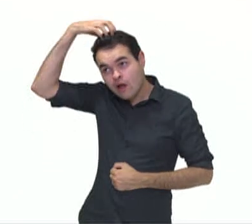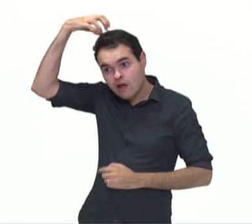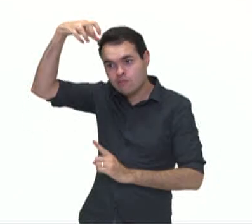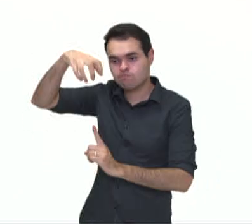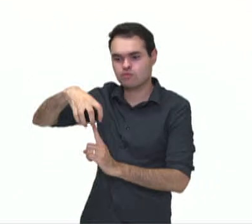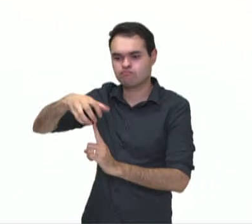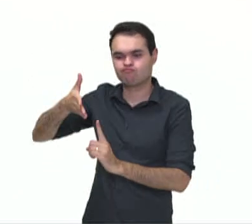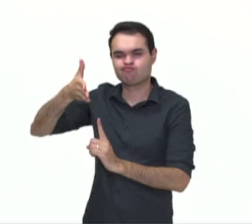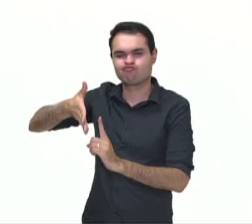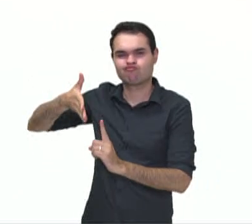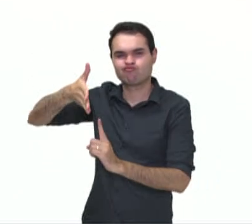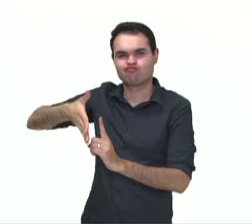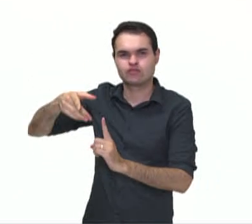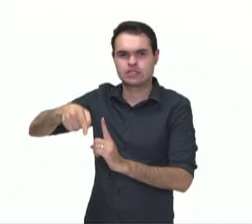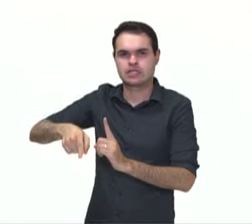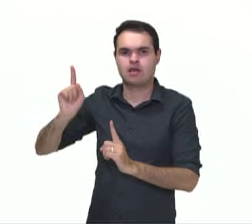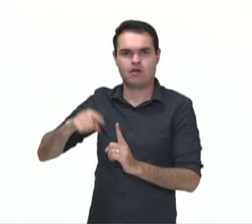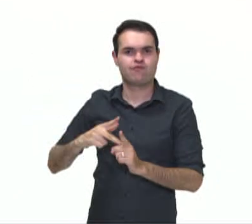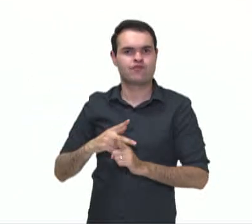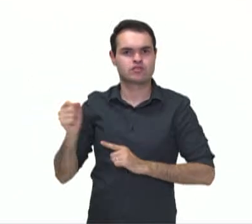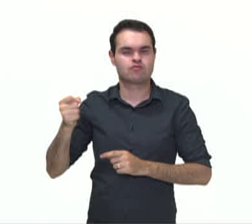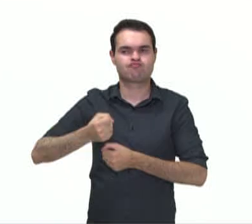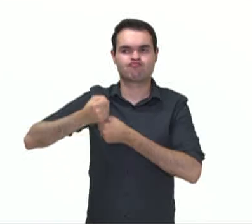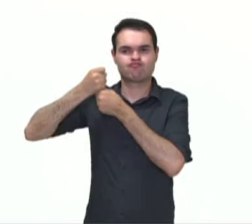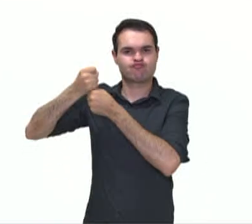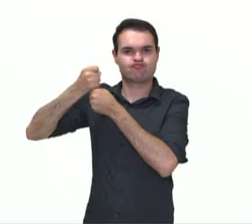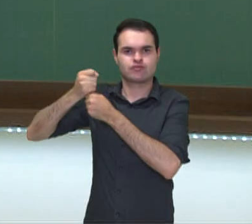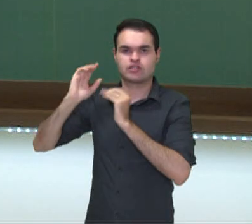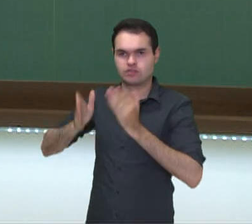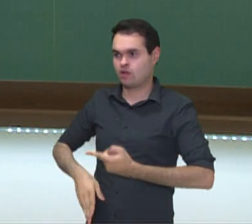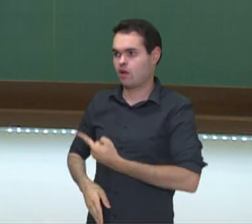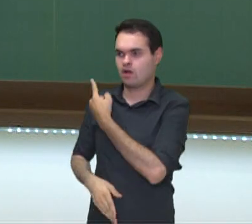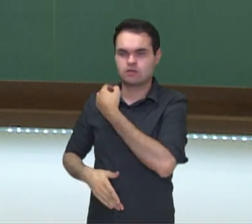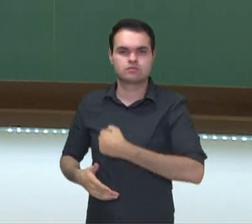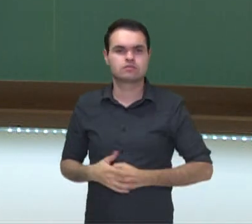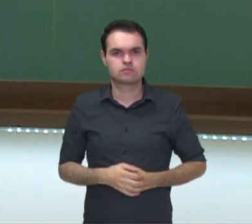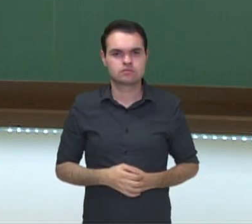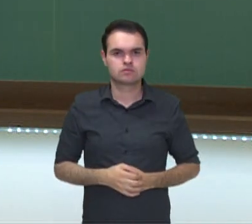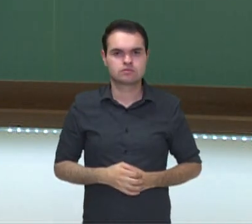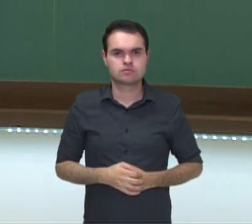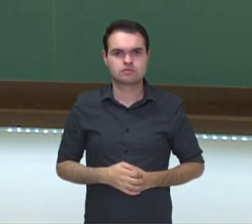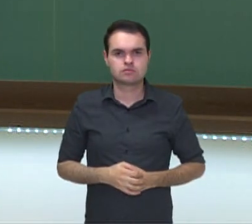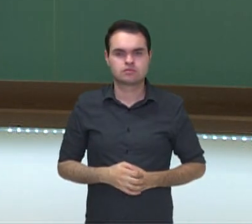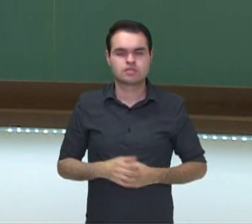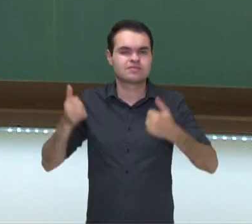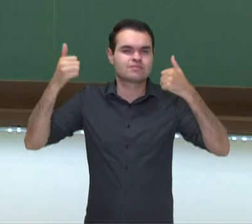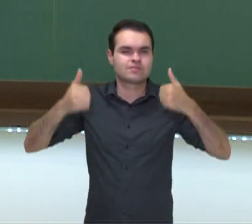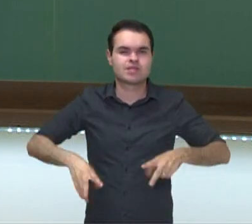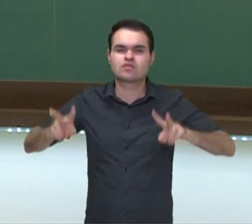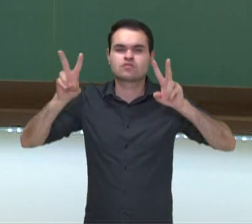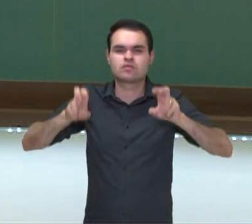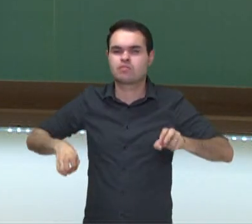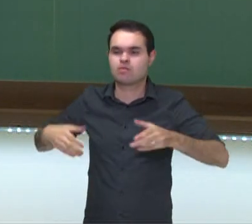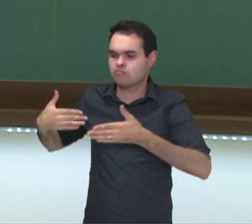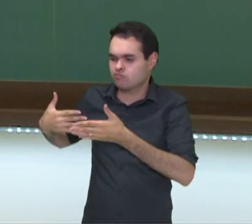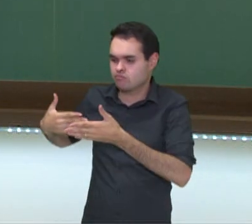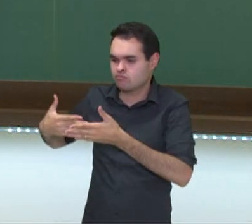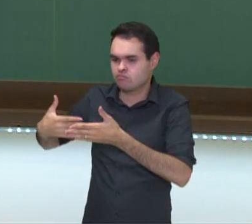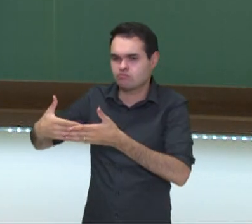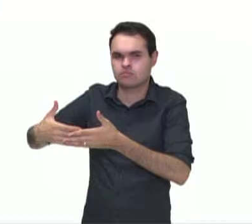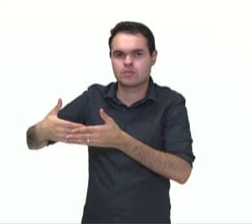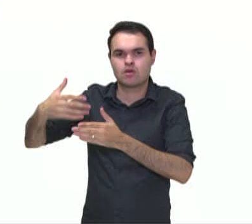é vencedor, inclusive, de um Oscar, tá? E ele trata da história, da trajetória do